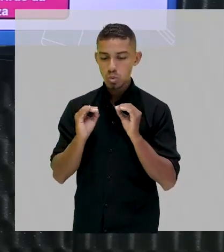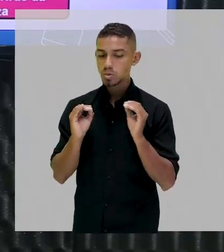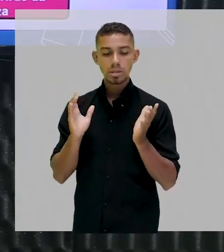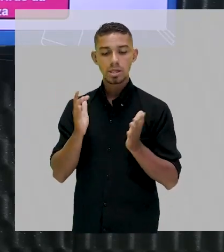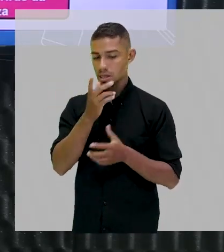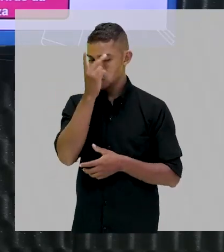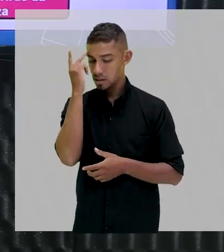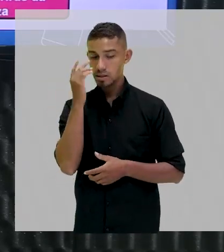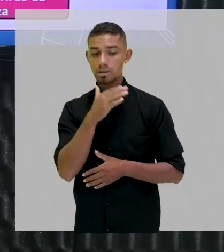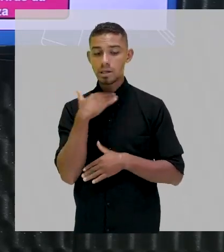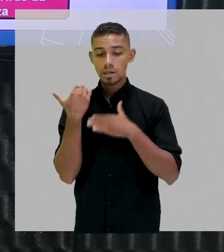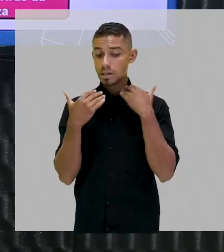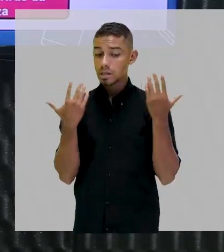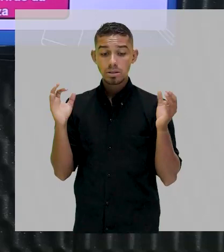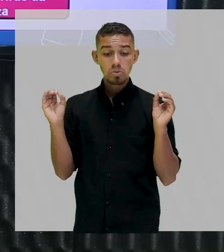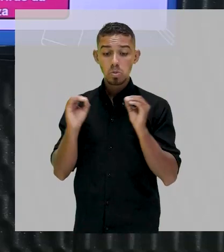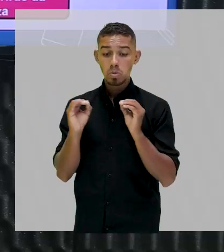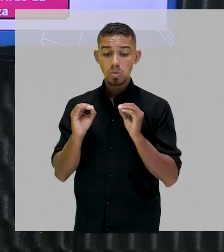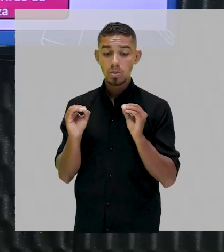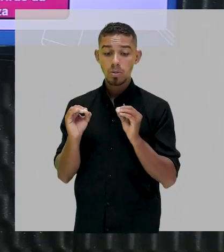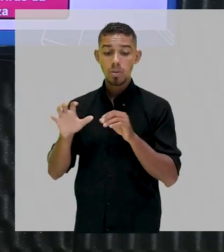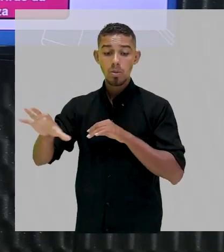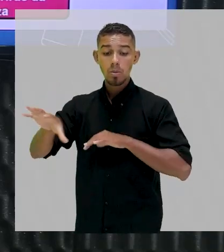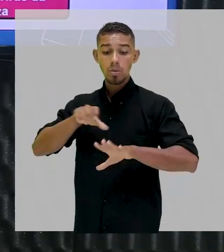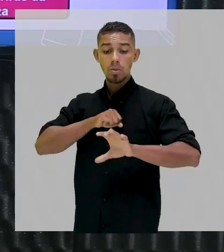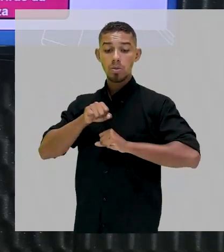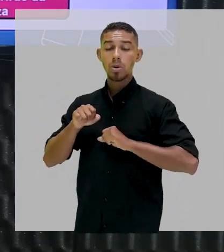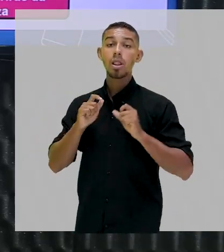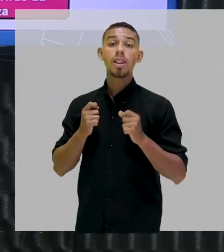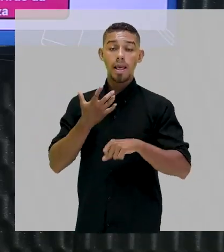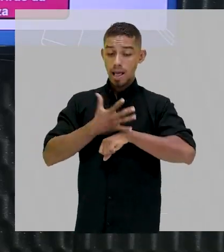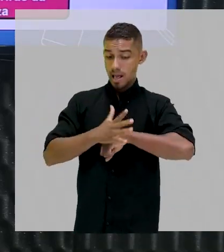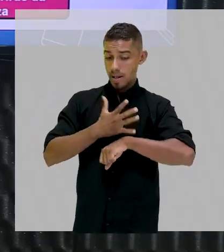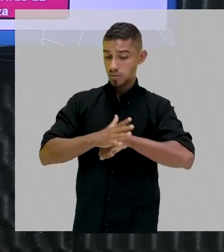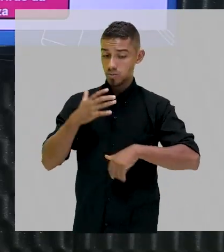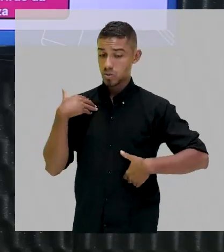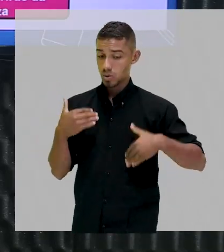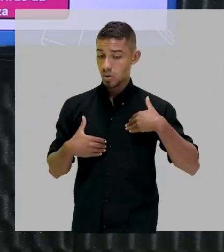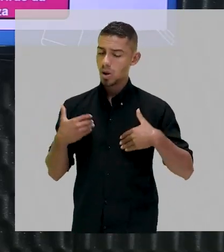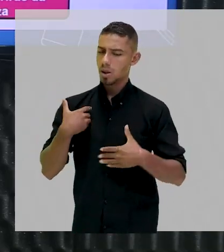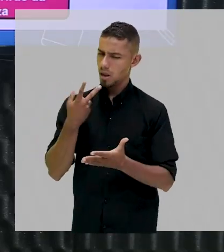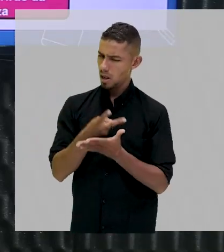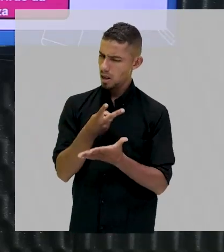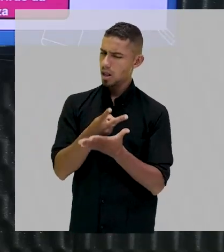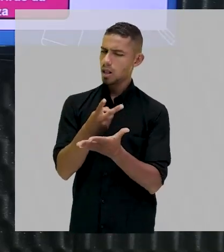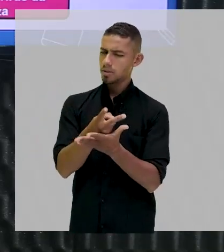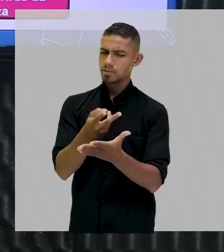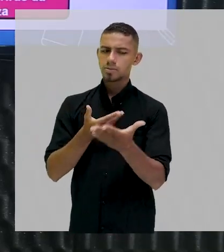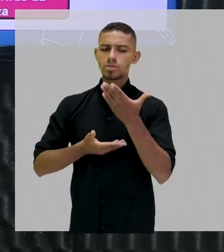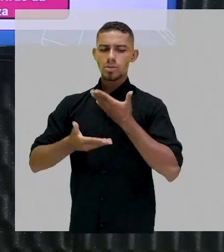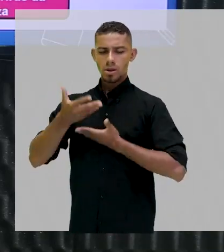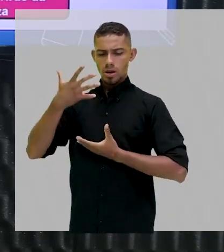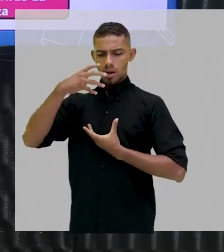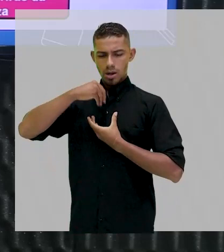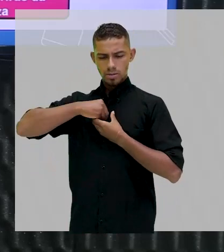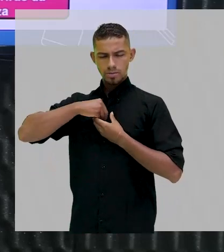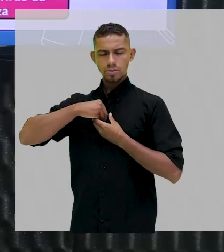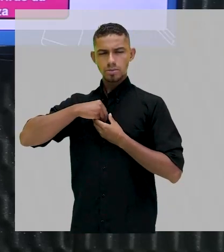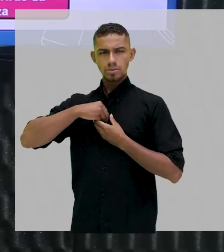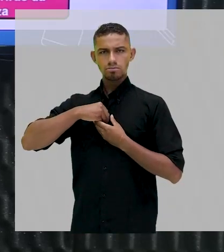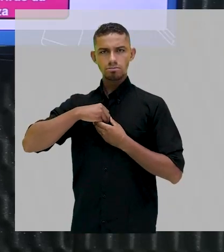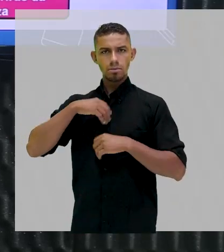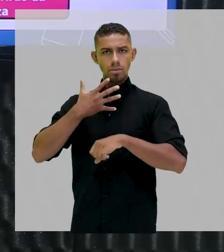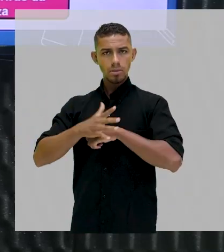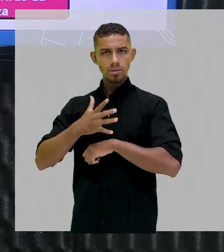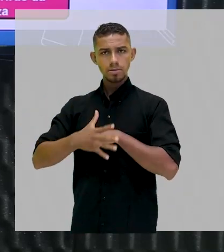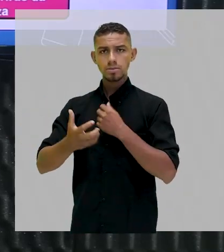percebeu-se ali que a prática de exercícios físicos de forma contínua traz aquela série de benefícios que eu já trouxe